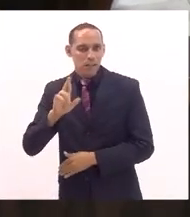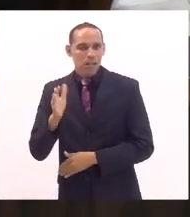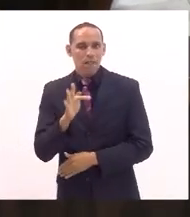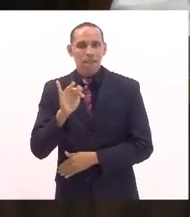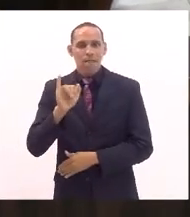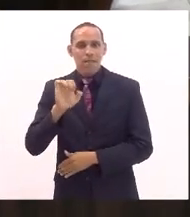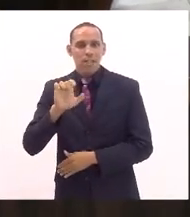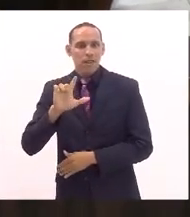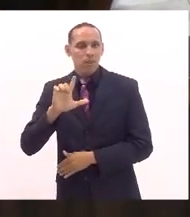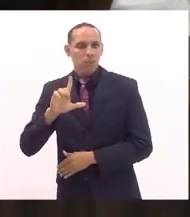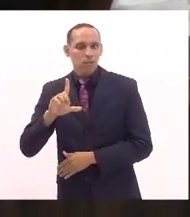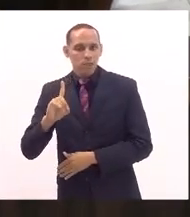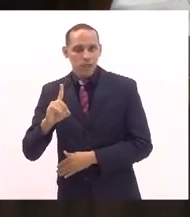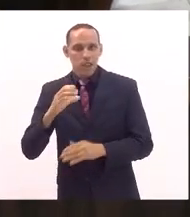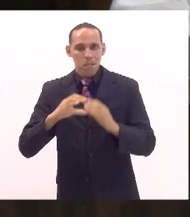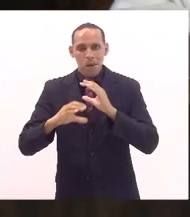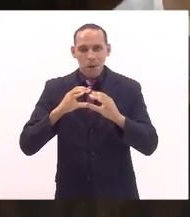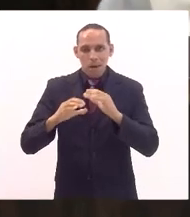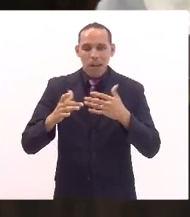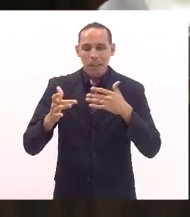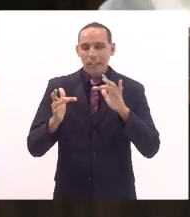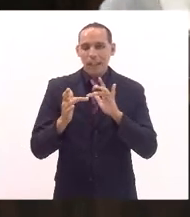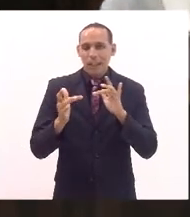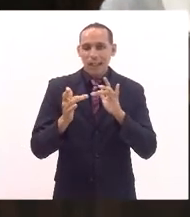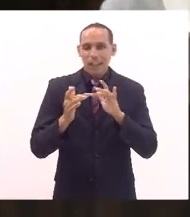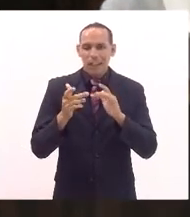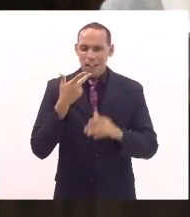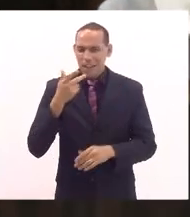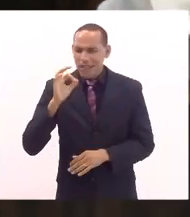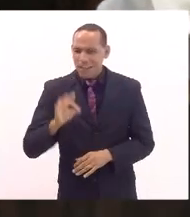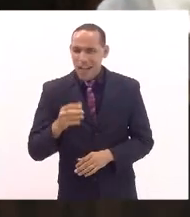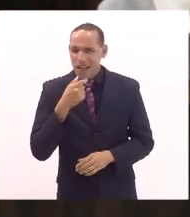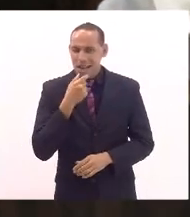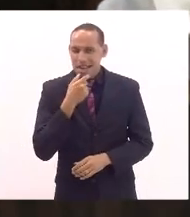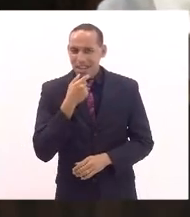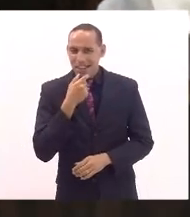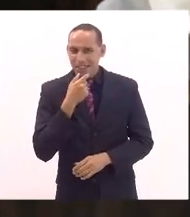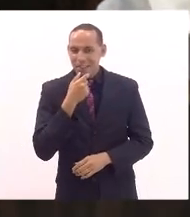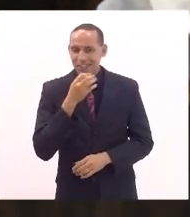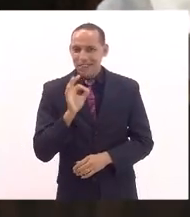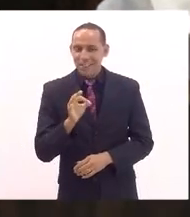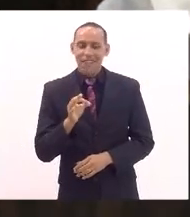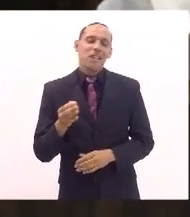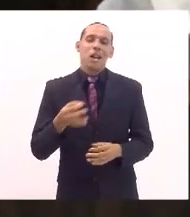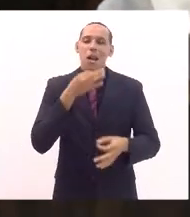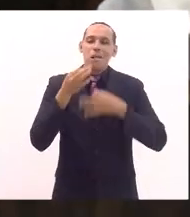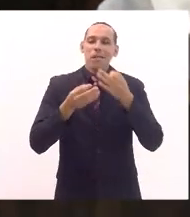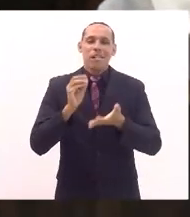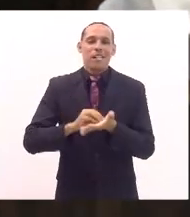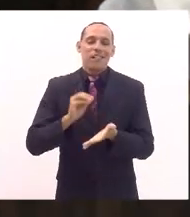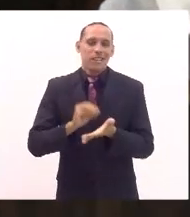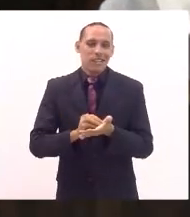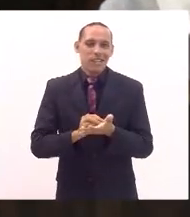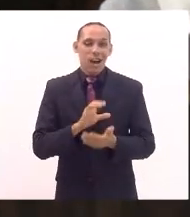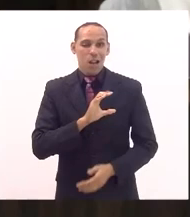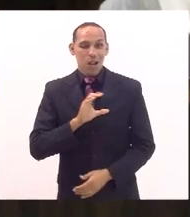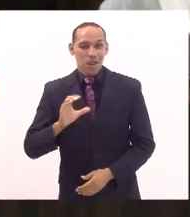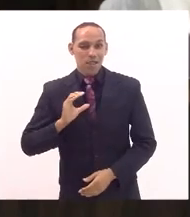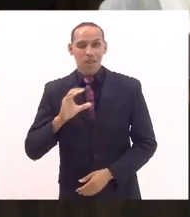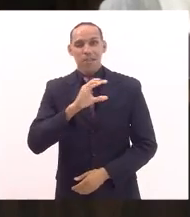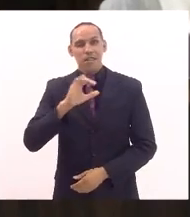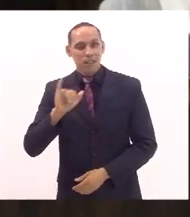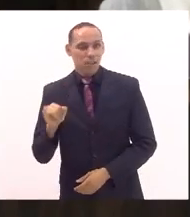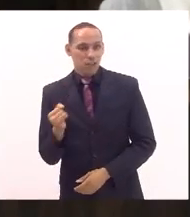communication e com teclas falei certo isso vendendo de pareceres das comissões de posição